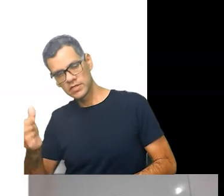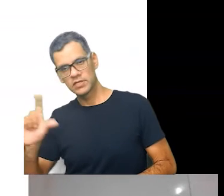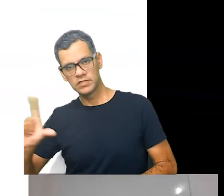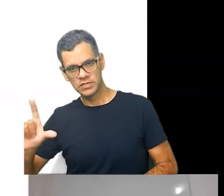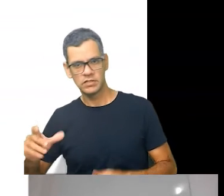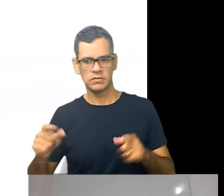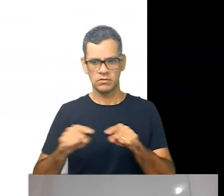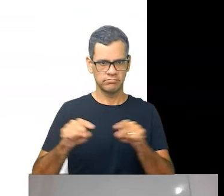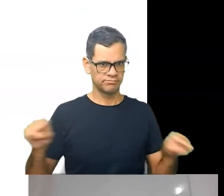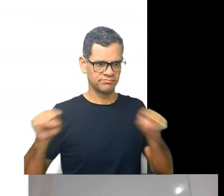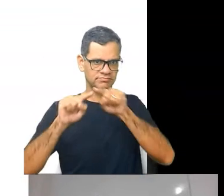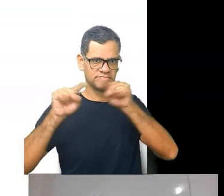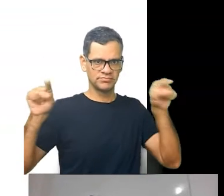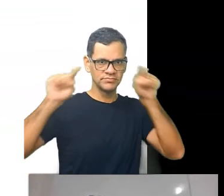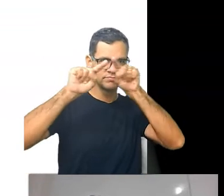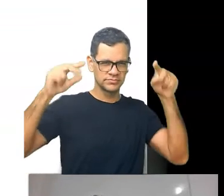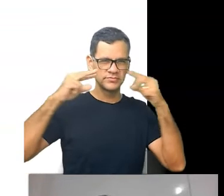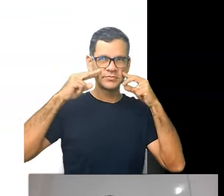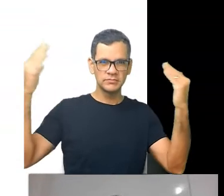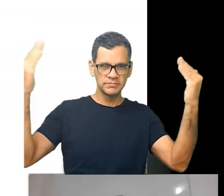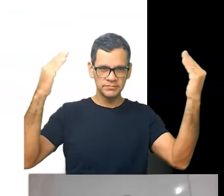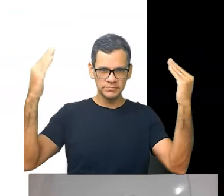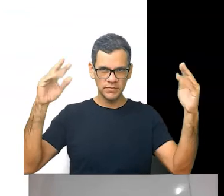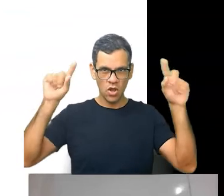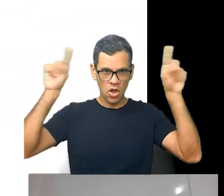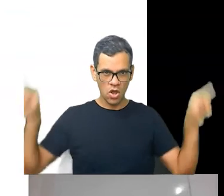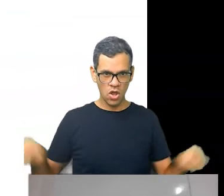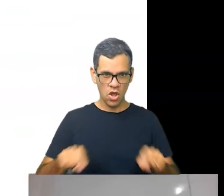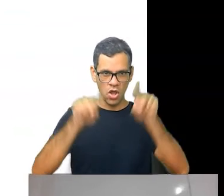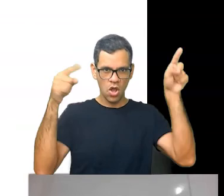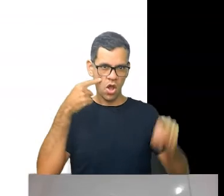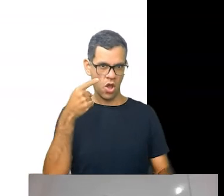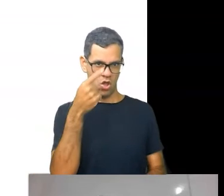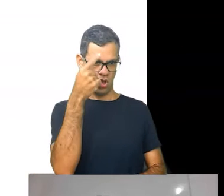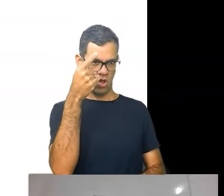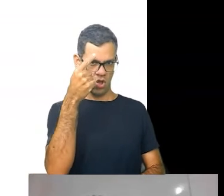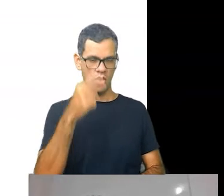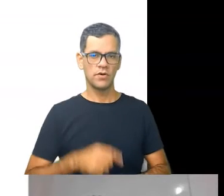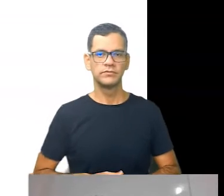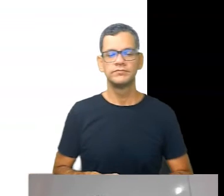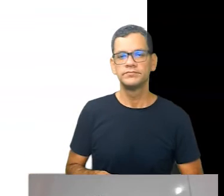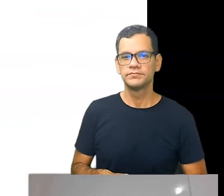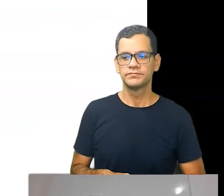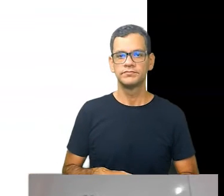6,74. 3 litros, 10,11. 50 litros, R$